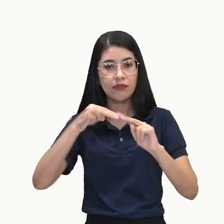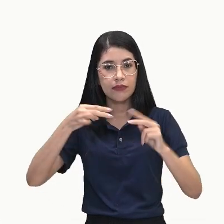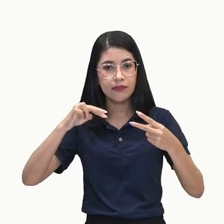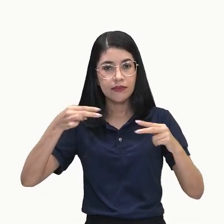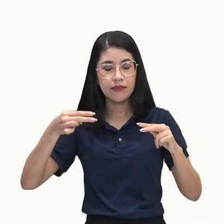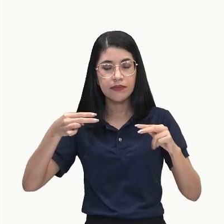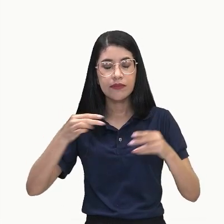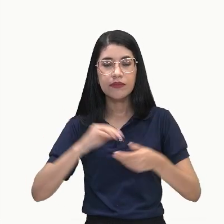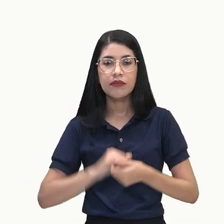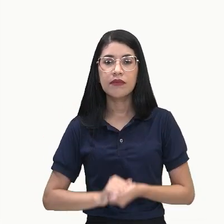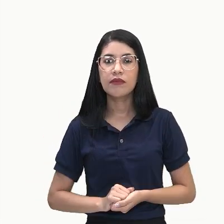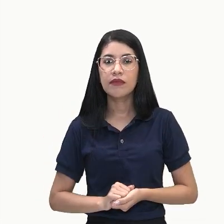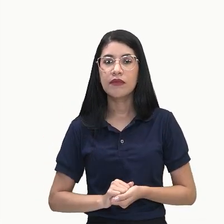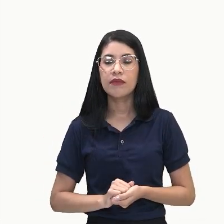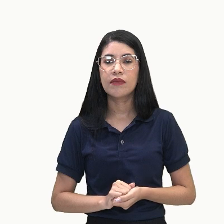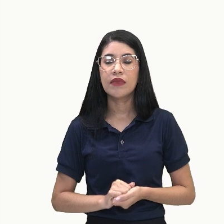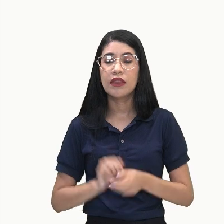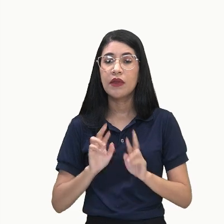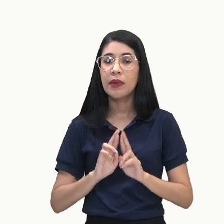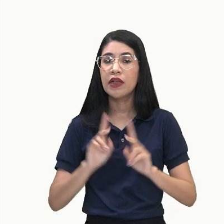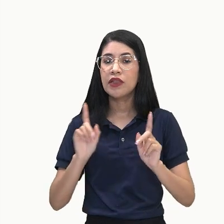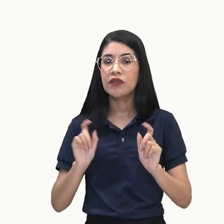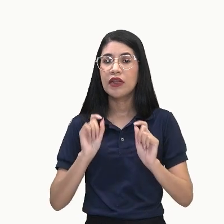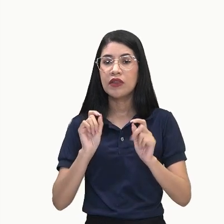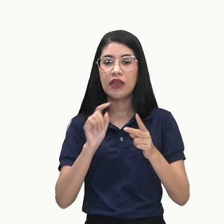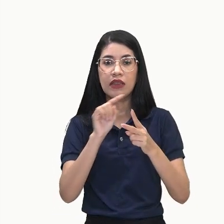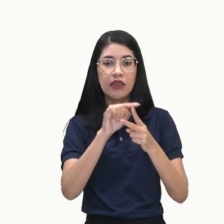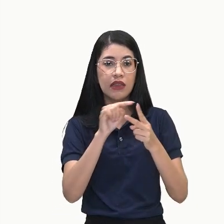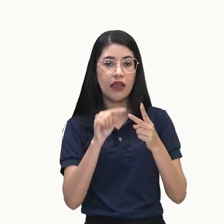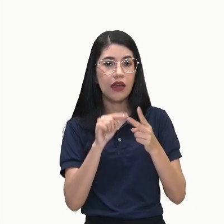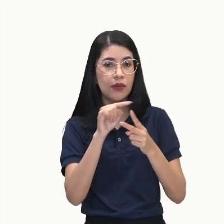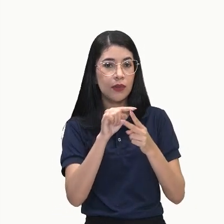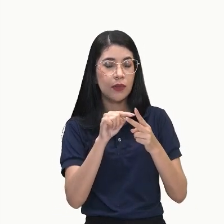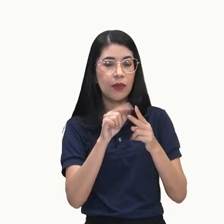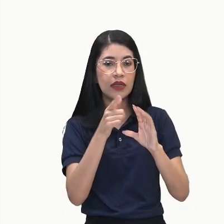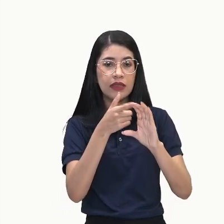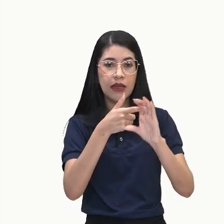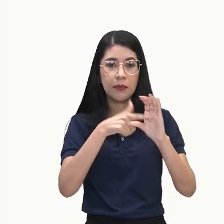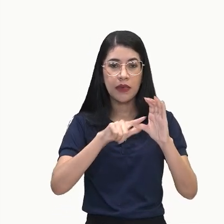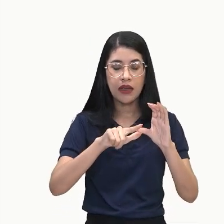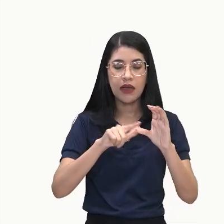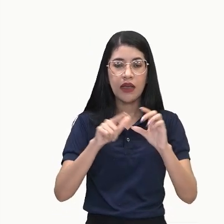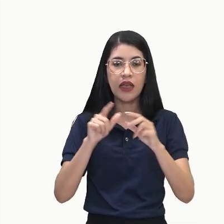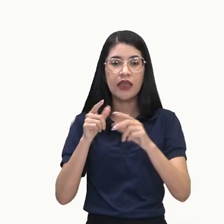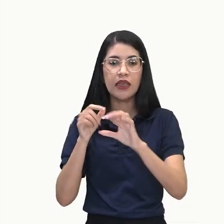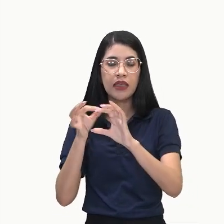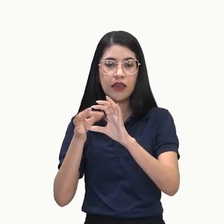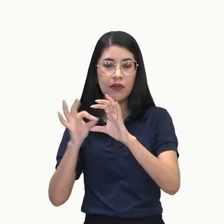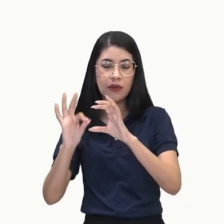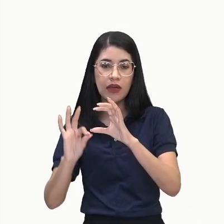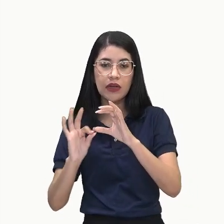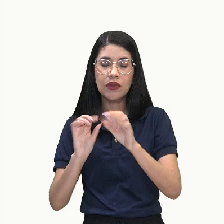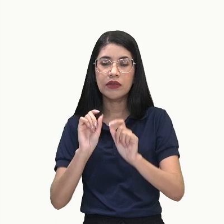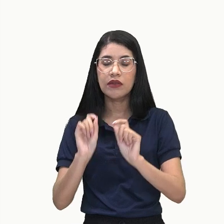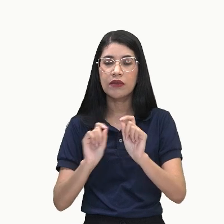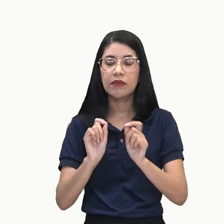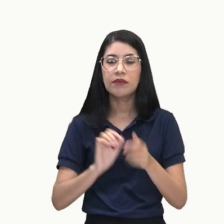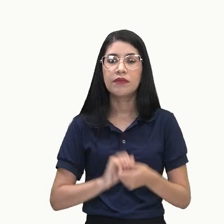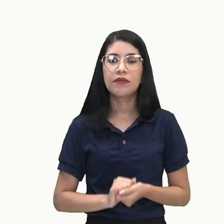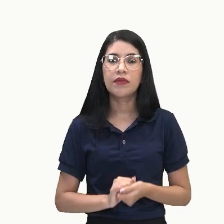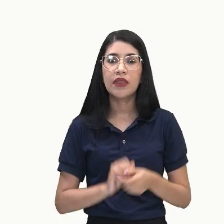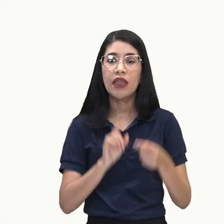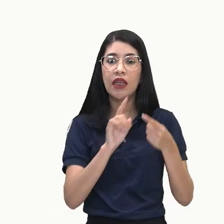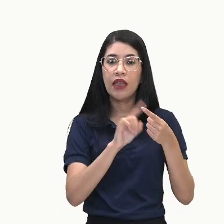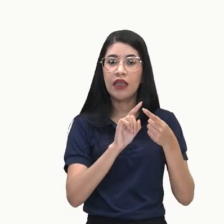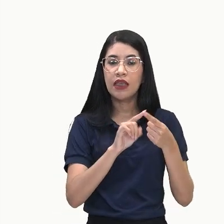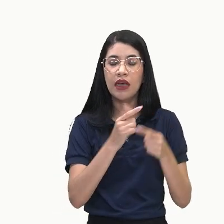interior. Então, a diferença que há entre as células procariontes e eucariontes é que nas